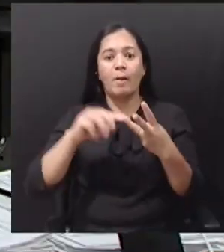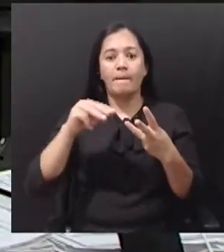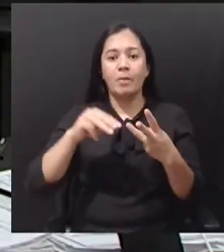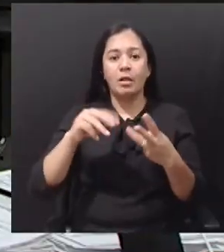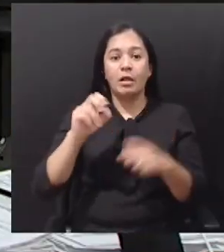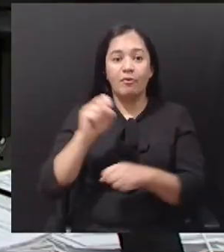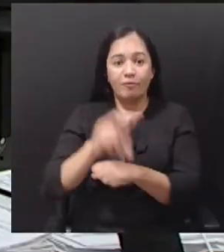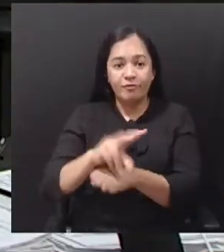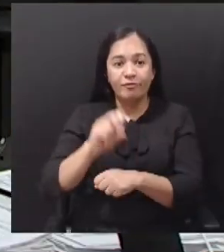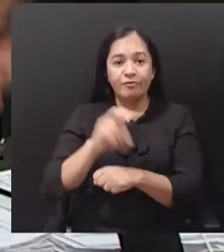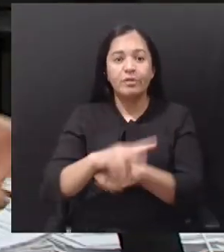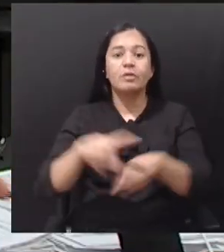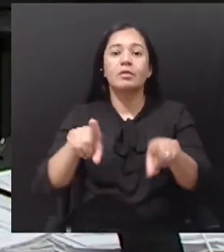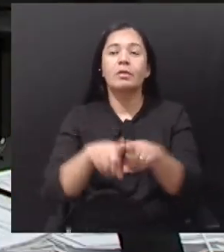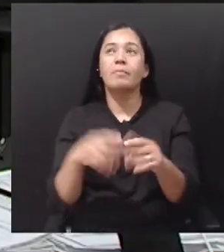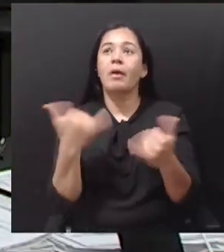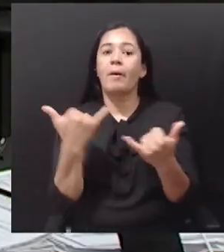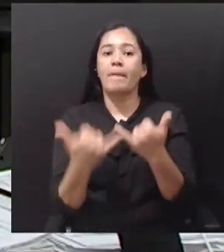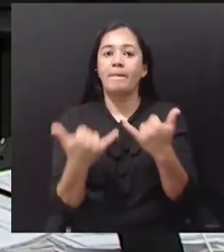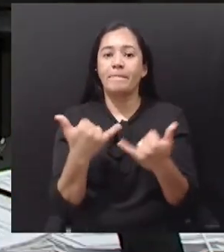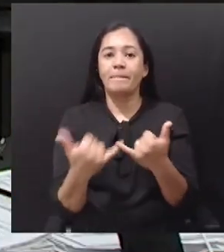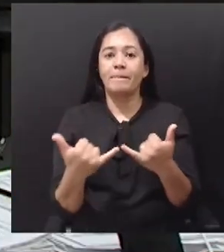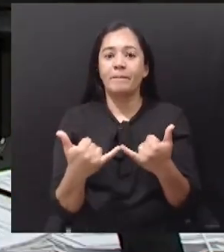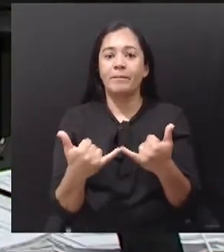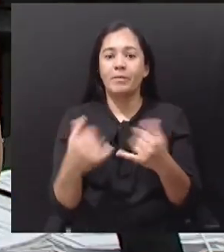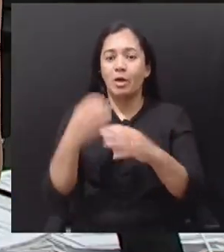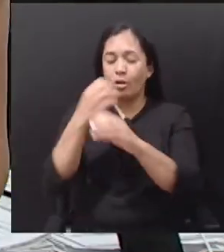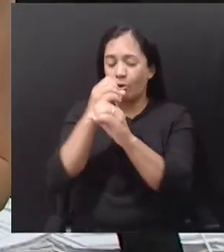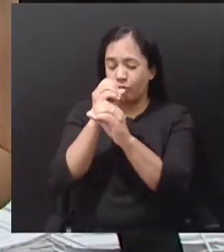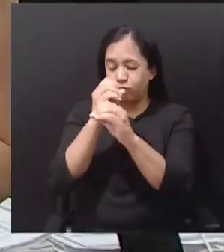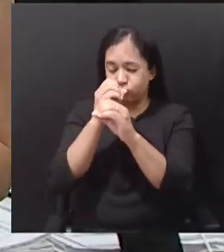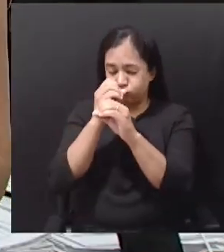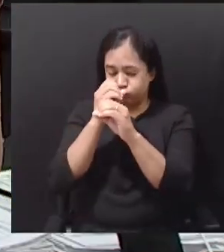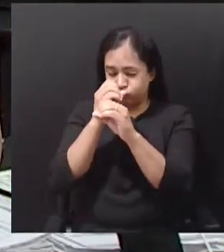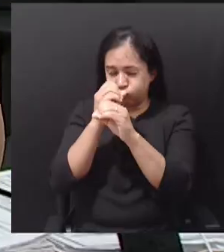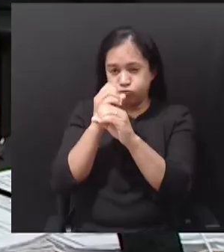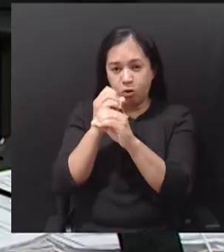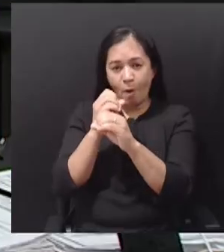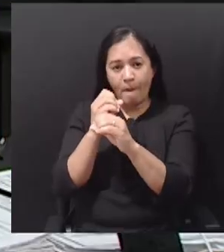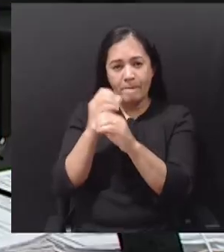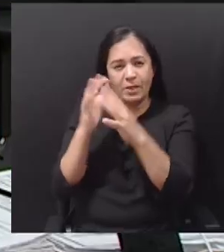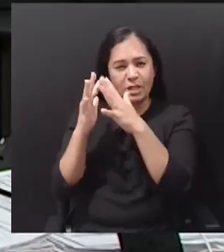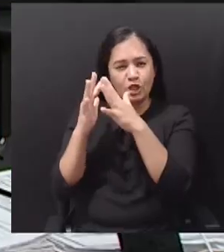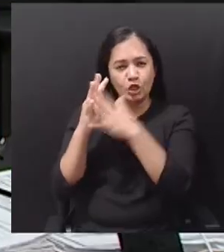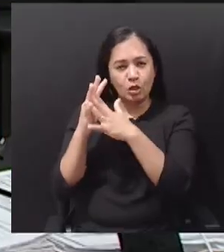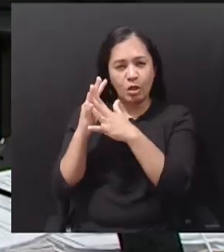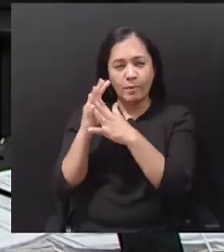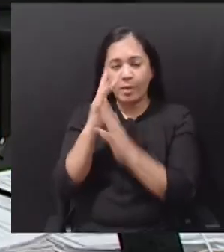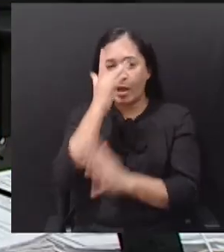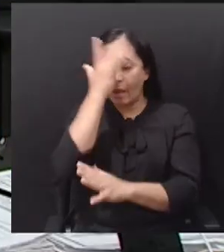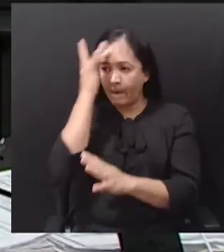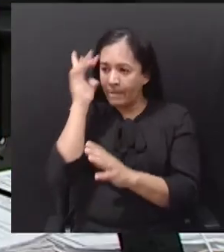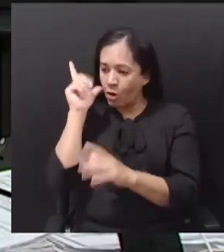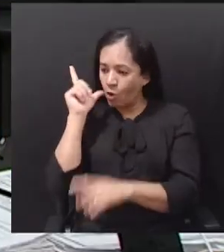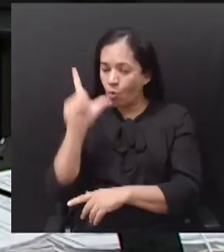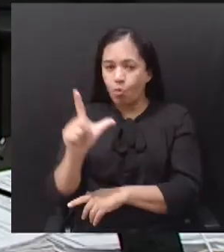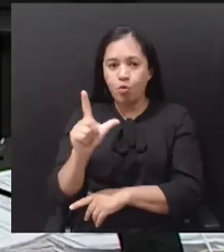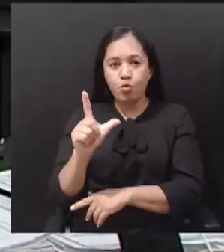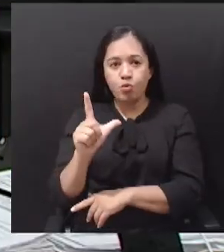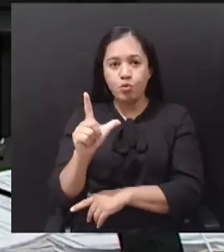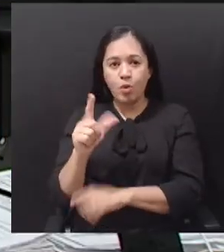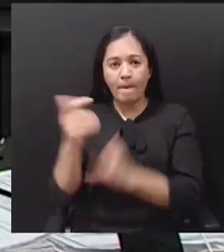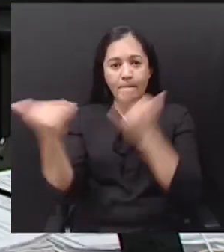fosse um super microscópio que permite as pessoas tirarem